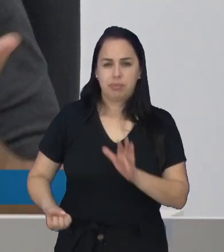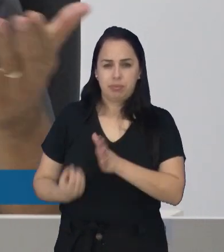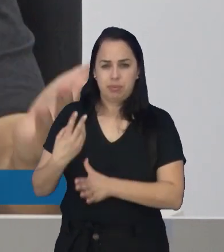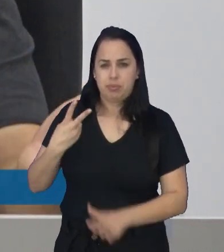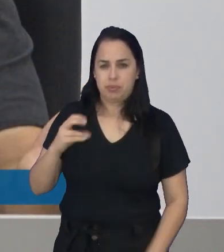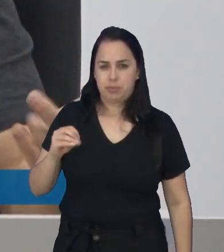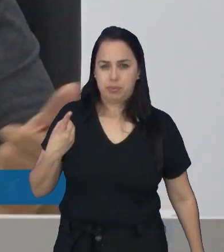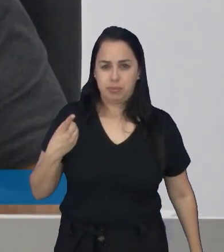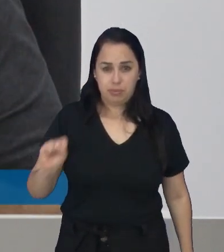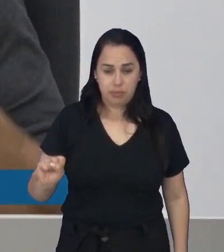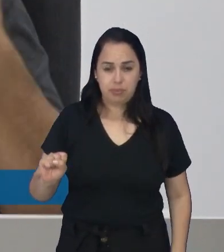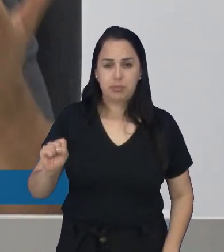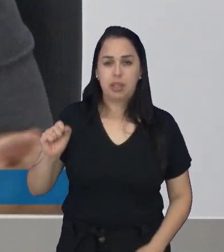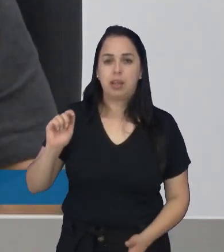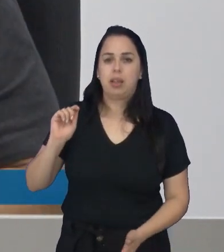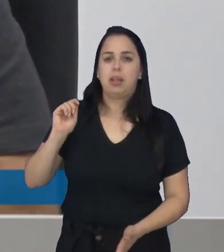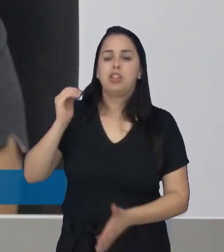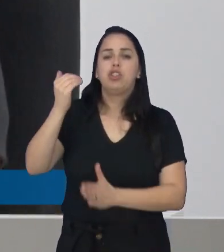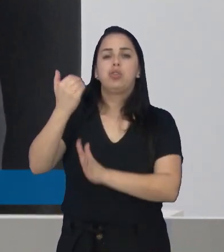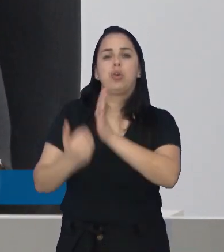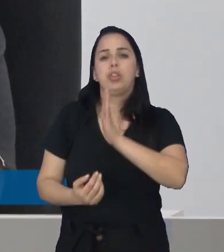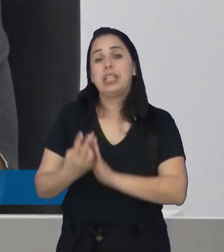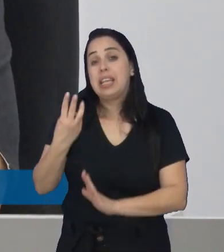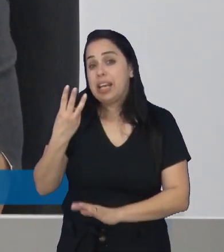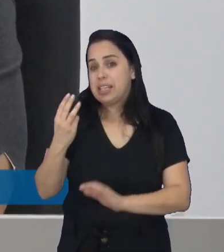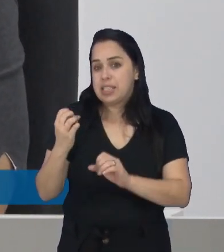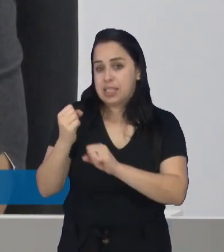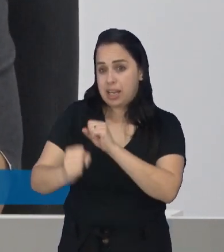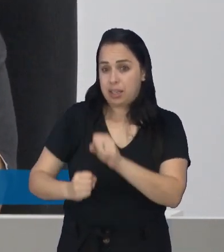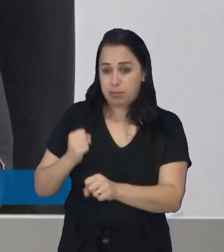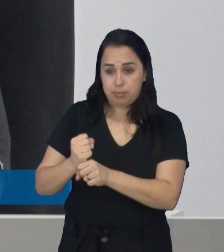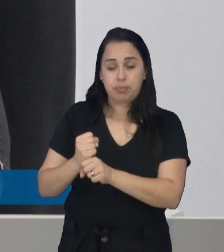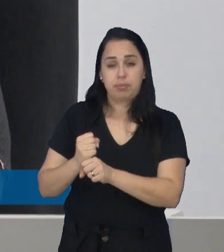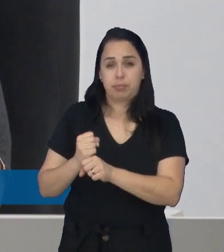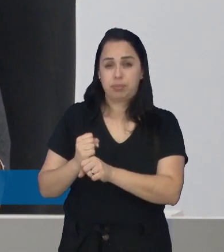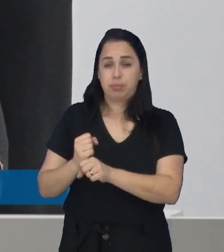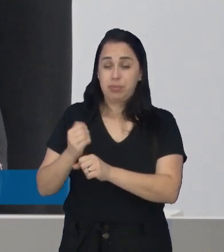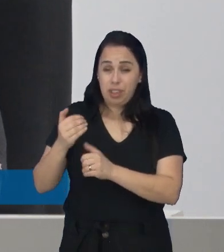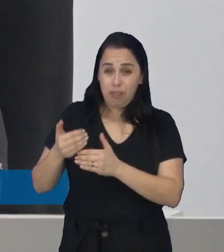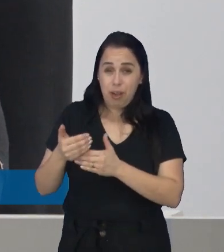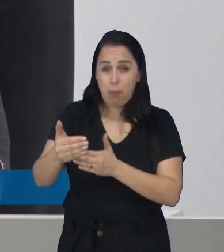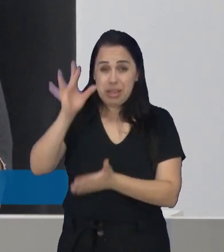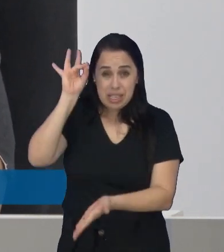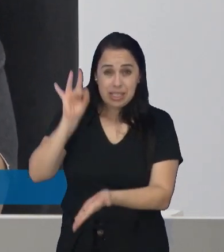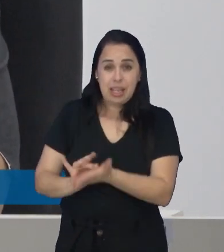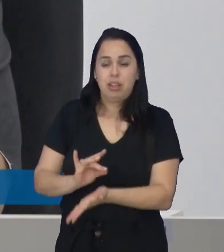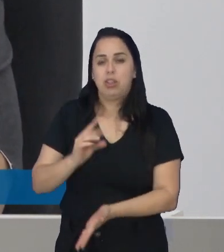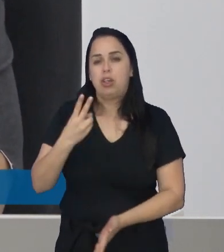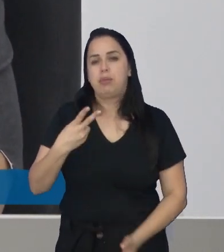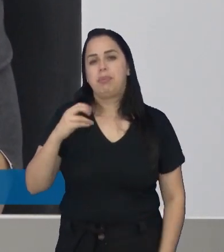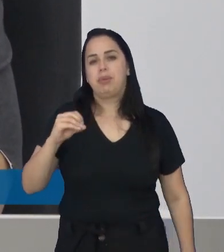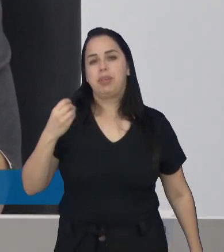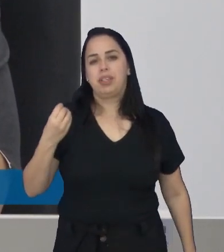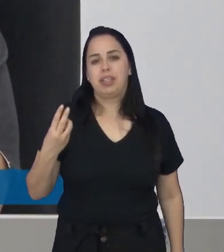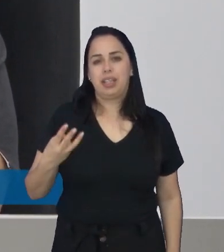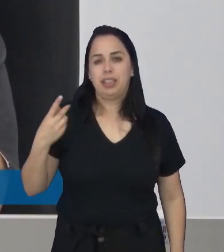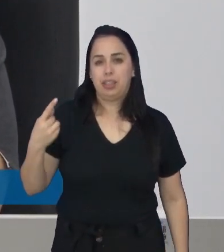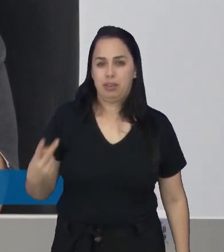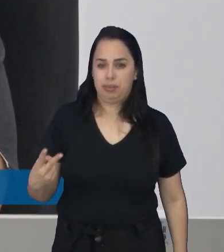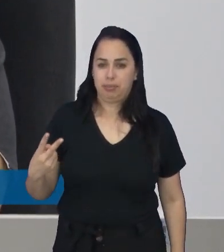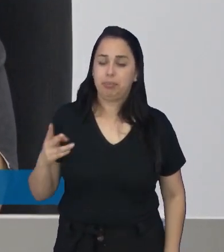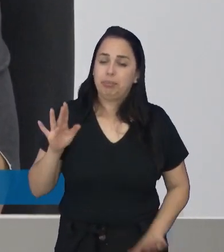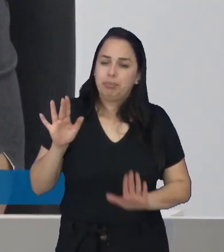deu isenção de três anos eu só vai aplicar na Plenitude em 32 né mas